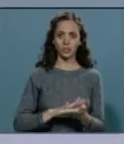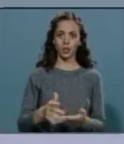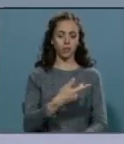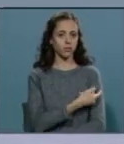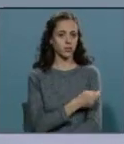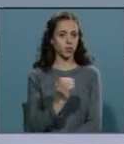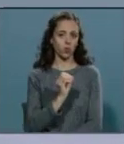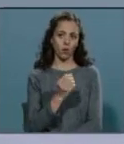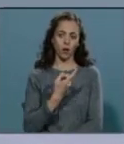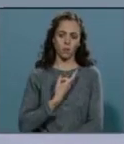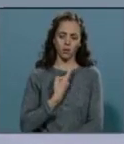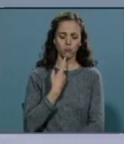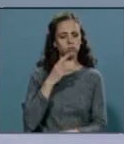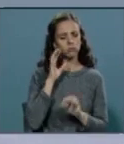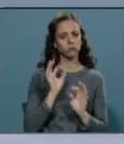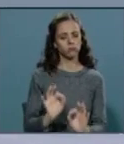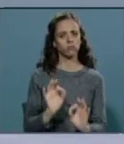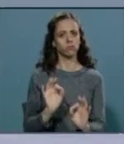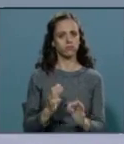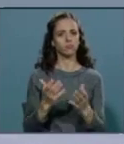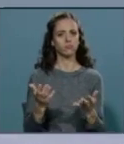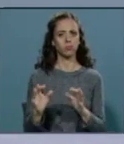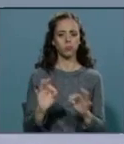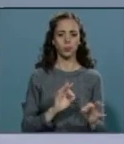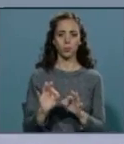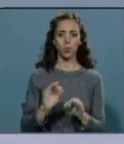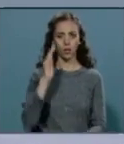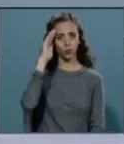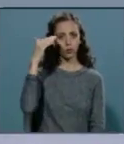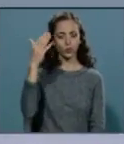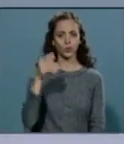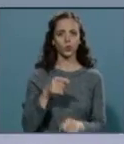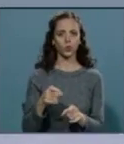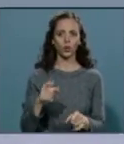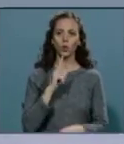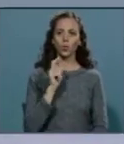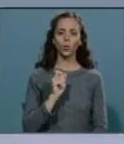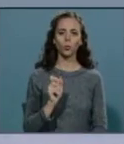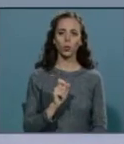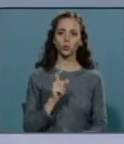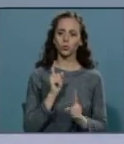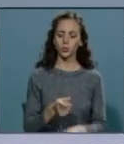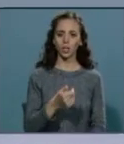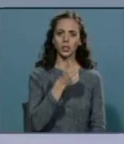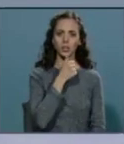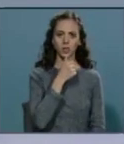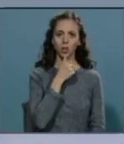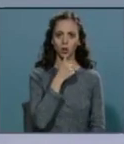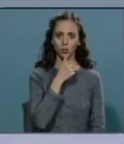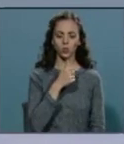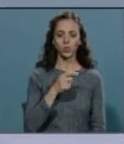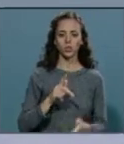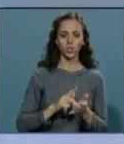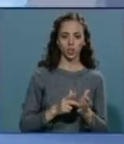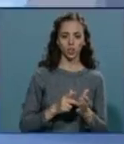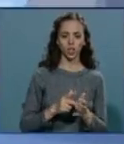vacina nós temos que ser muito cautelosos para preparar o nosso futuro e não e não podemos tomar começar a tomar decisões os